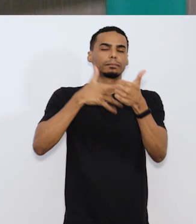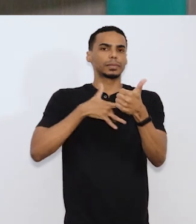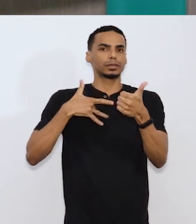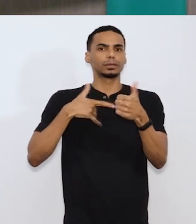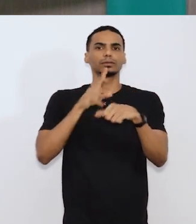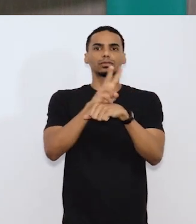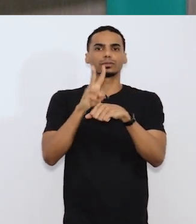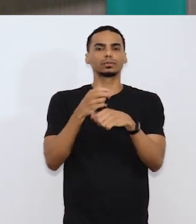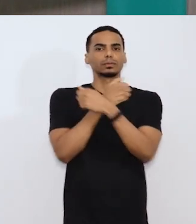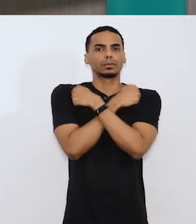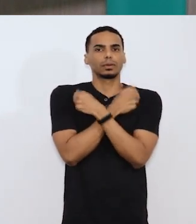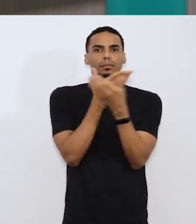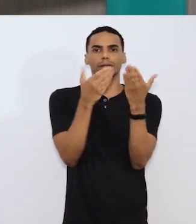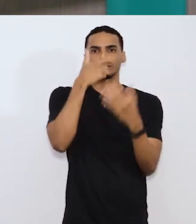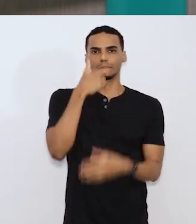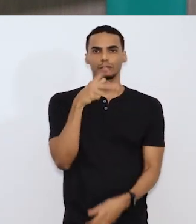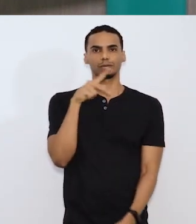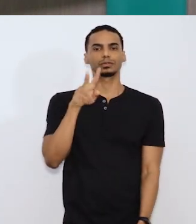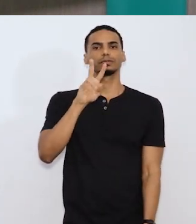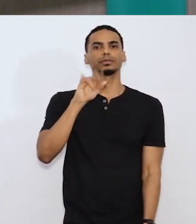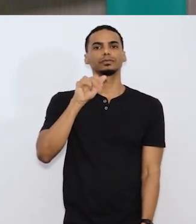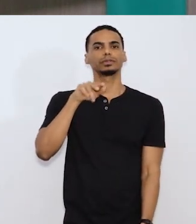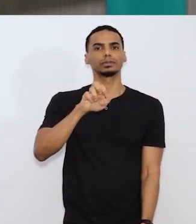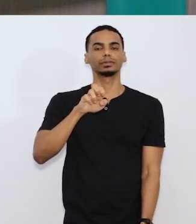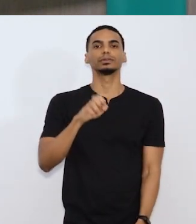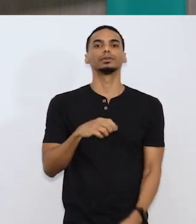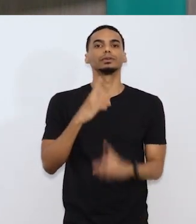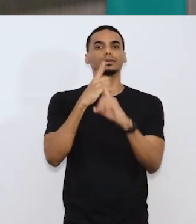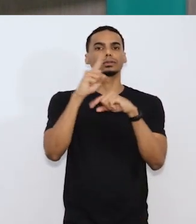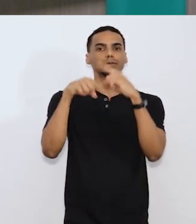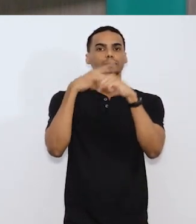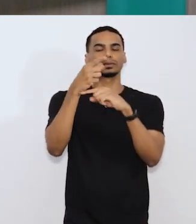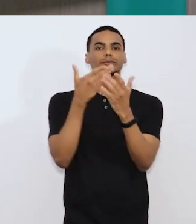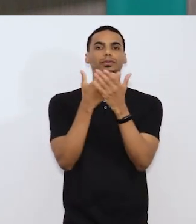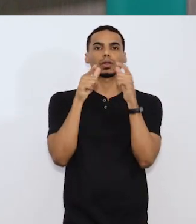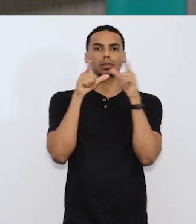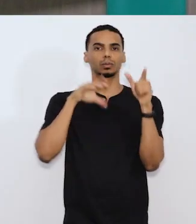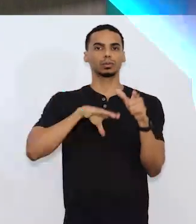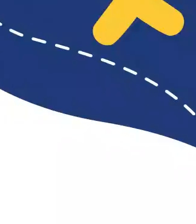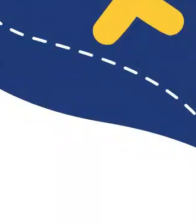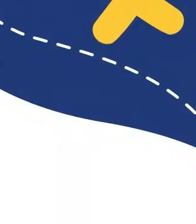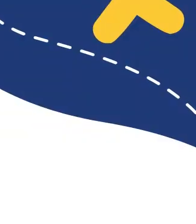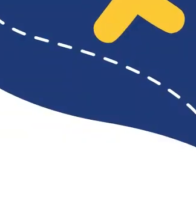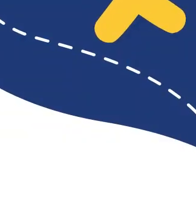se cuidem. Um grande abraço da professora Viviane de Pádua e até a nossa próxima aula de língua portuguesa.